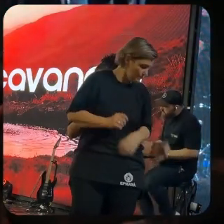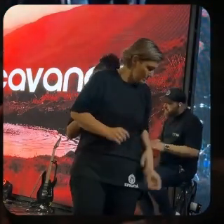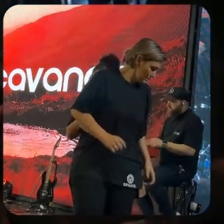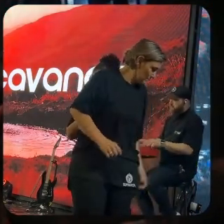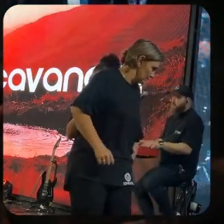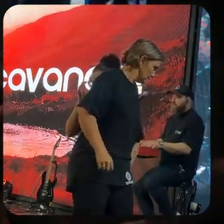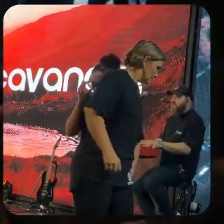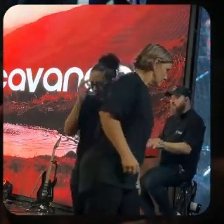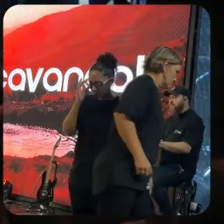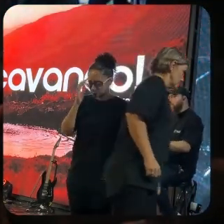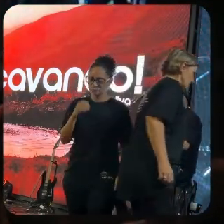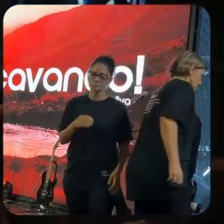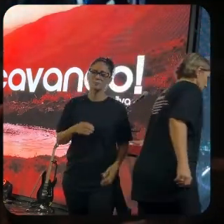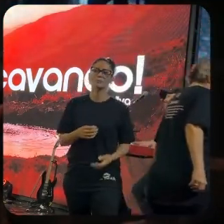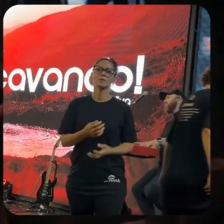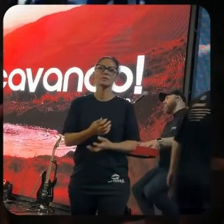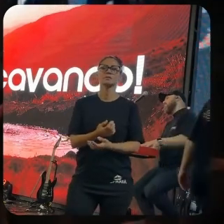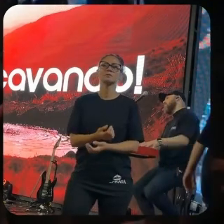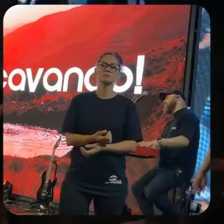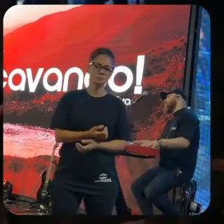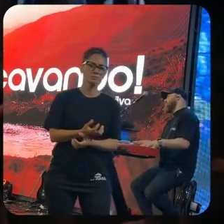está, vai ter festa.